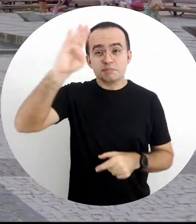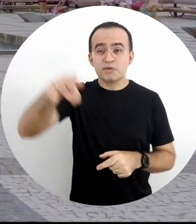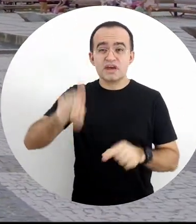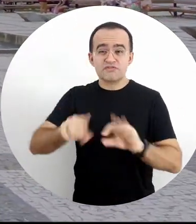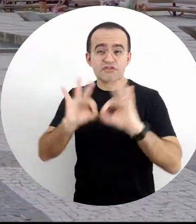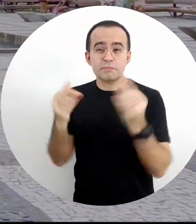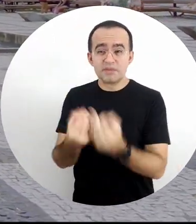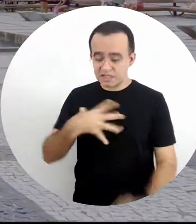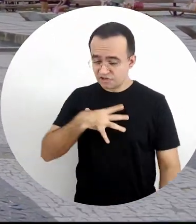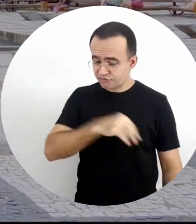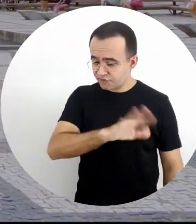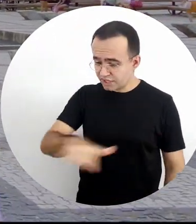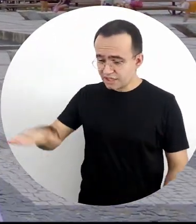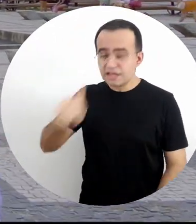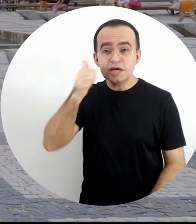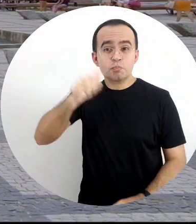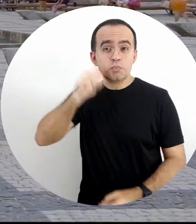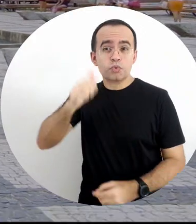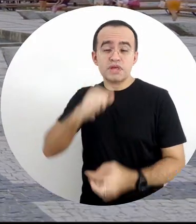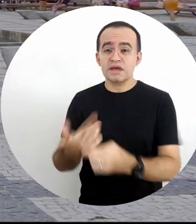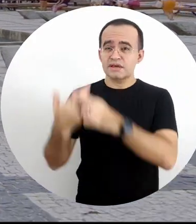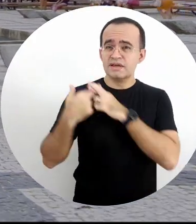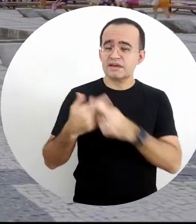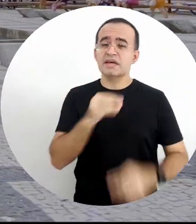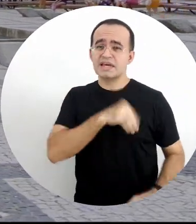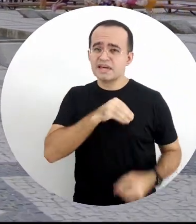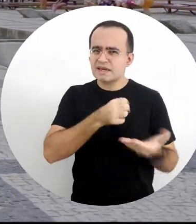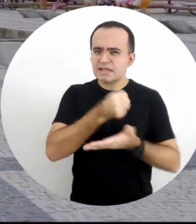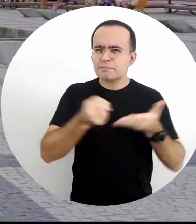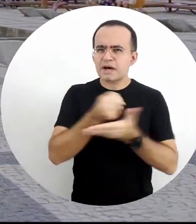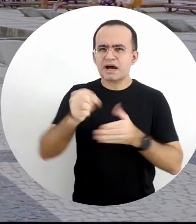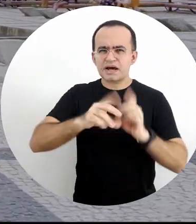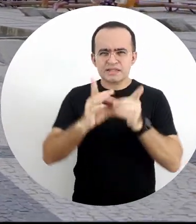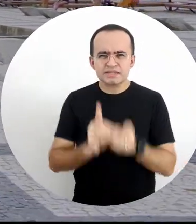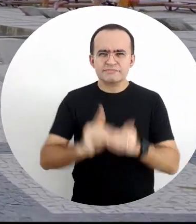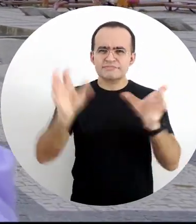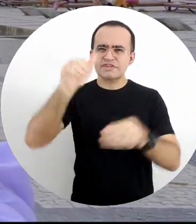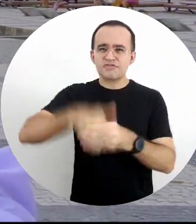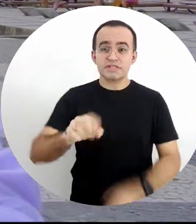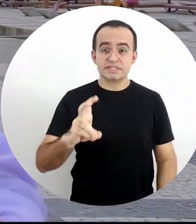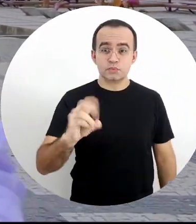bairro. Nossa prioridade são as famílias chefiadas por mulheres com filhos pequenos. Por